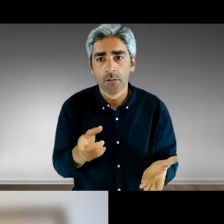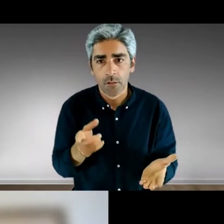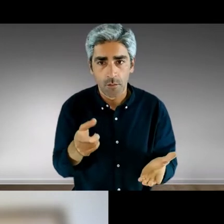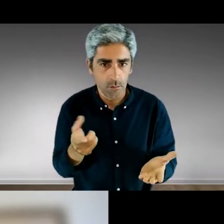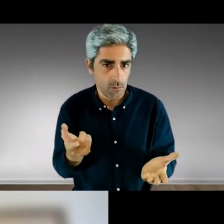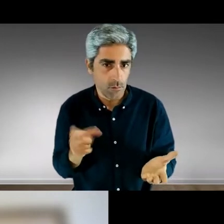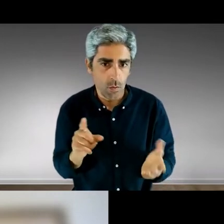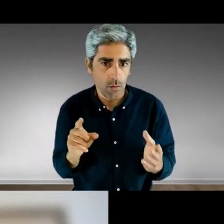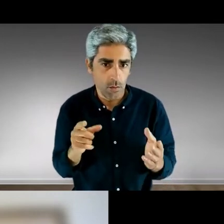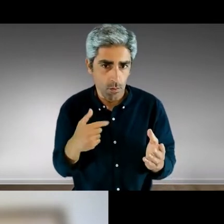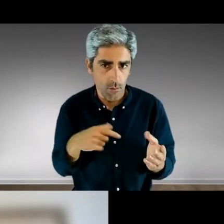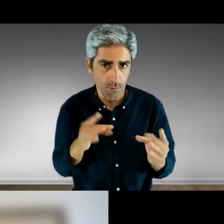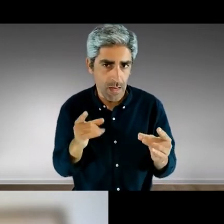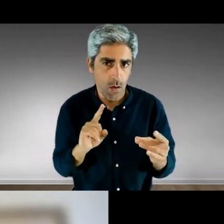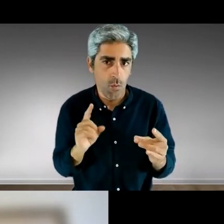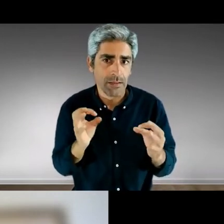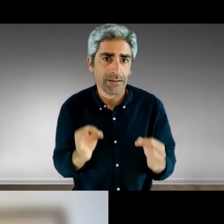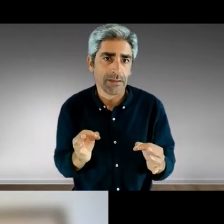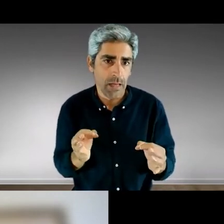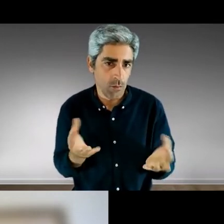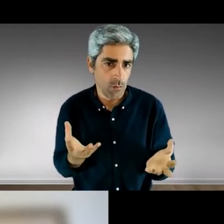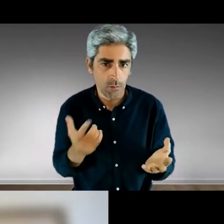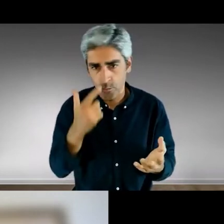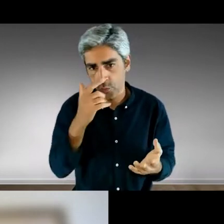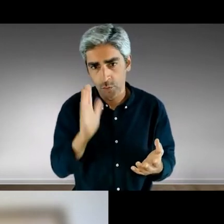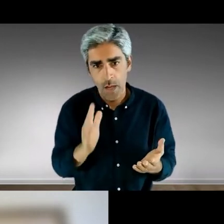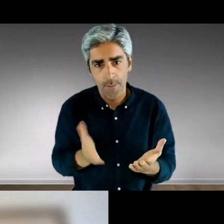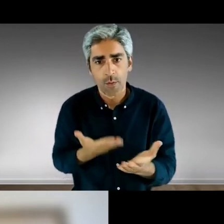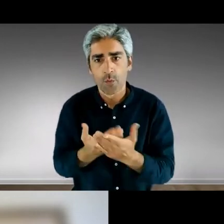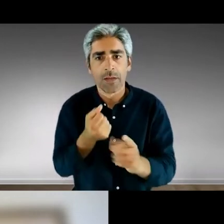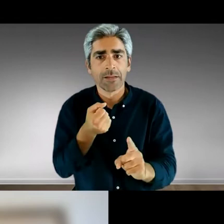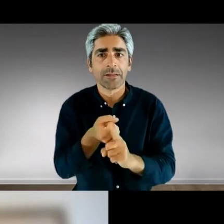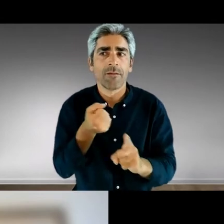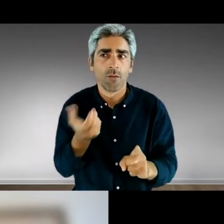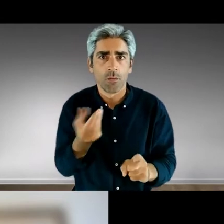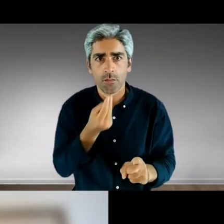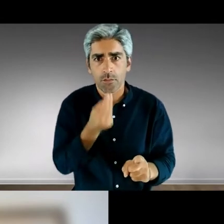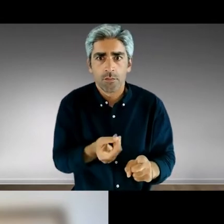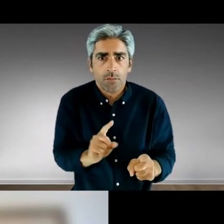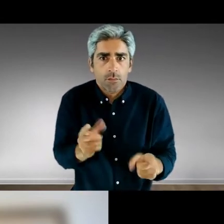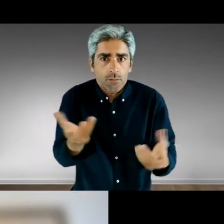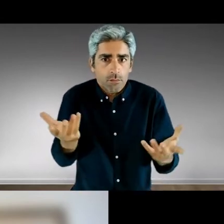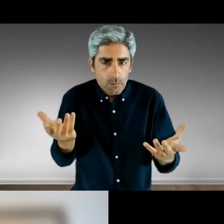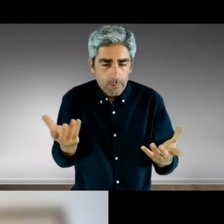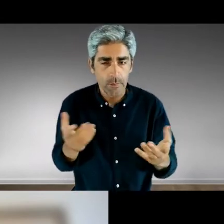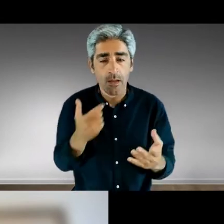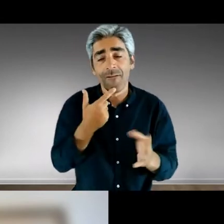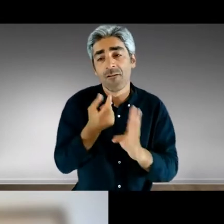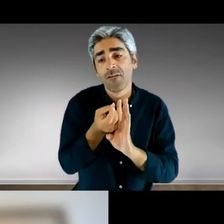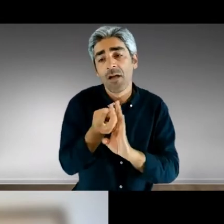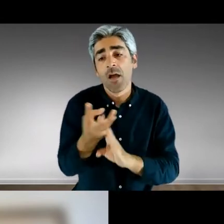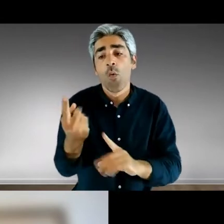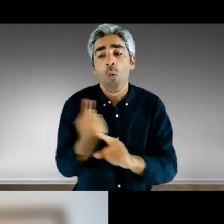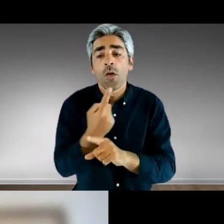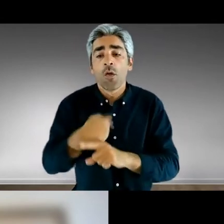um negócio sério de quem está a propor o desafio. Por isso, várias coisas que se podem fazer,